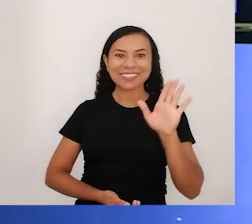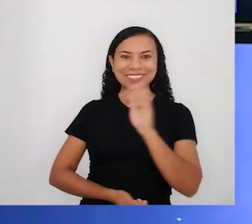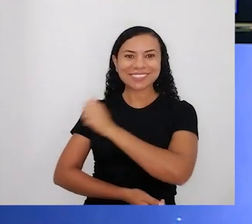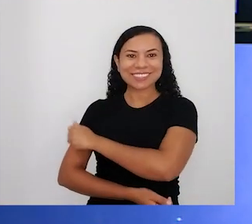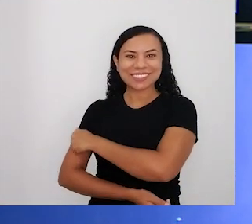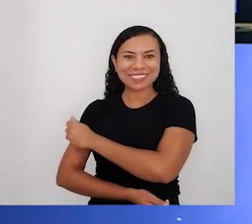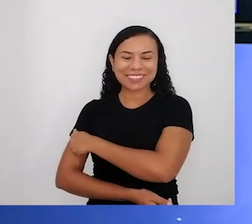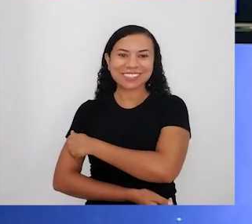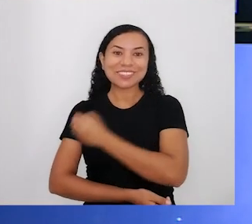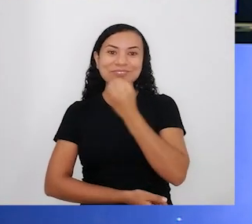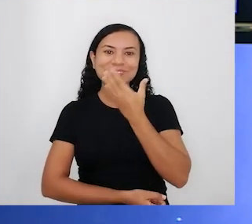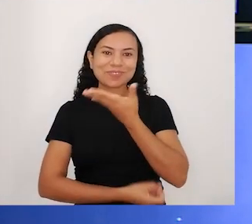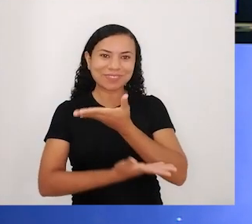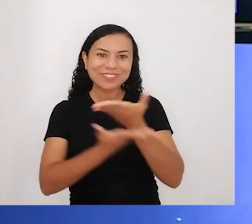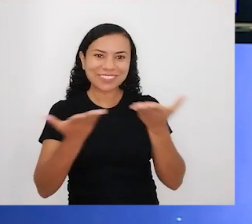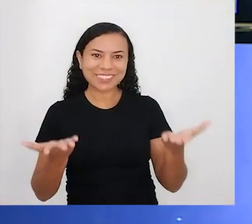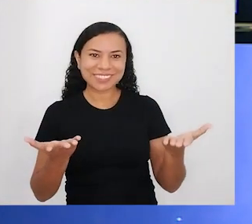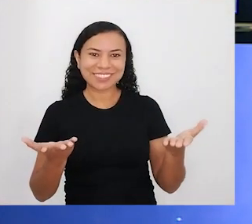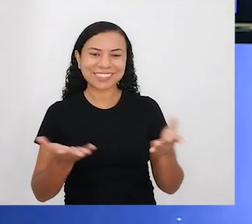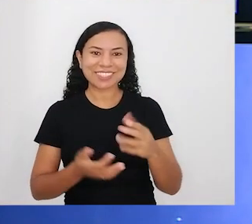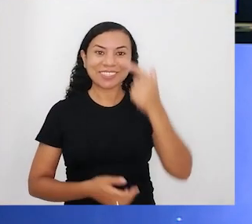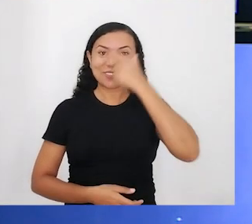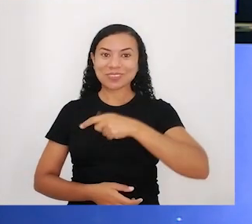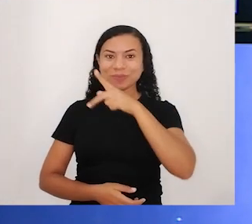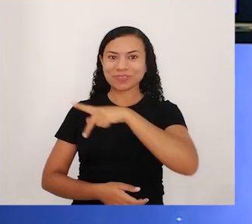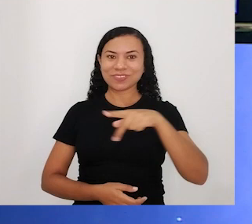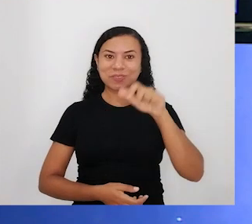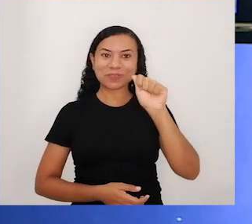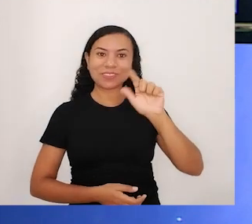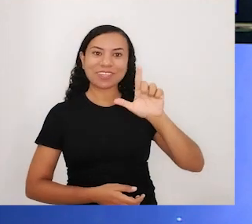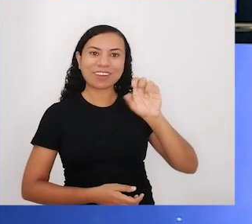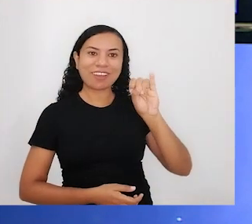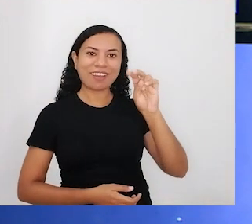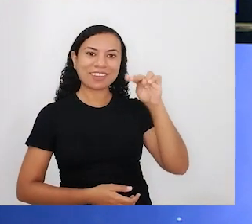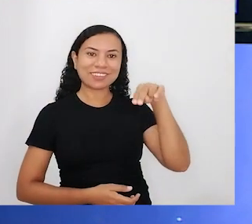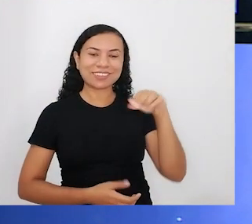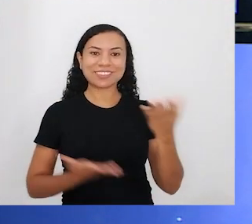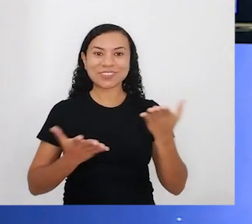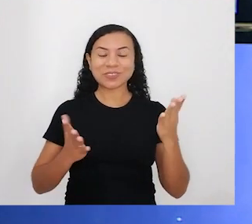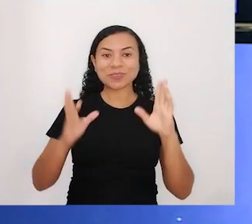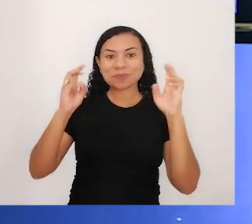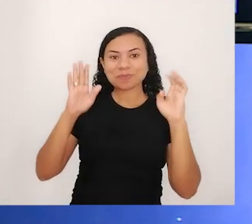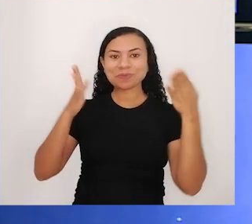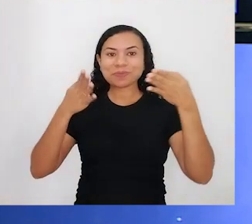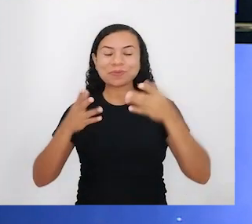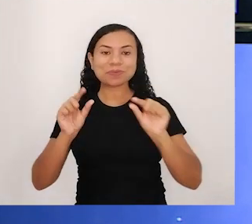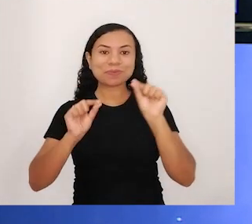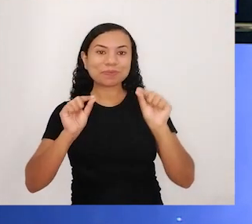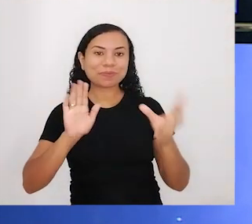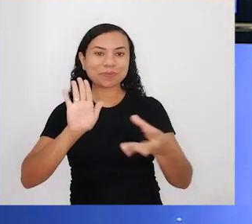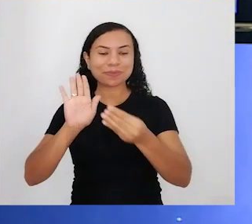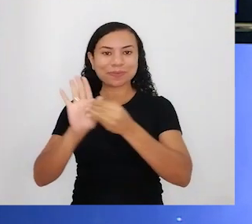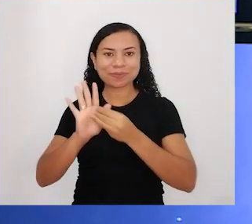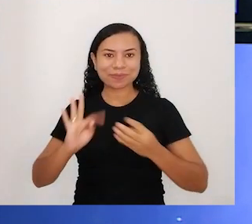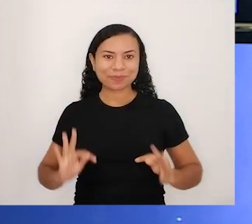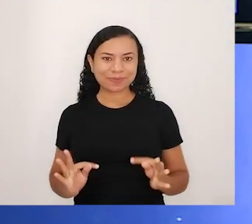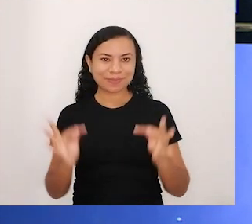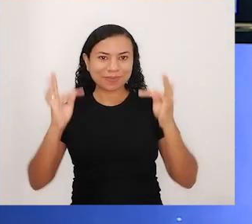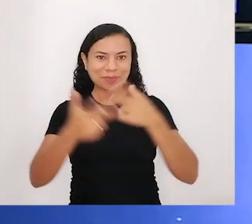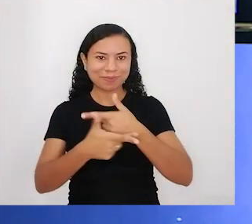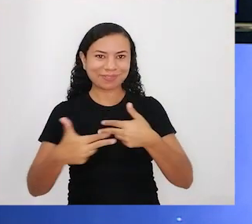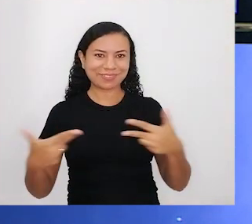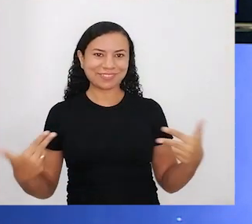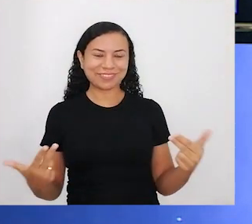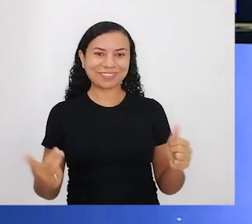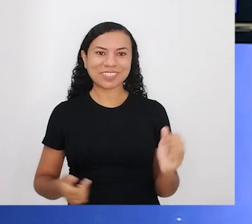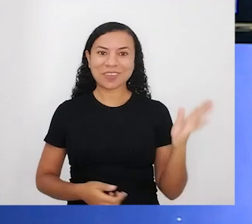Olá, alunos! Tudo bem com vocês? Eu sou a professora Aline e o tema da nossa aula de hoje é Aplicações da Biotecnologia.